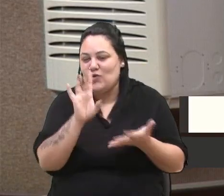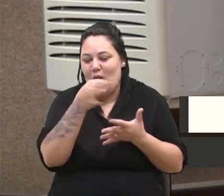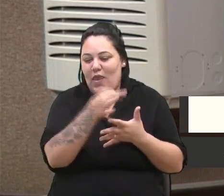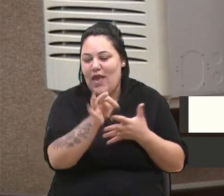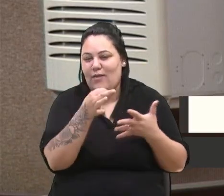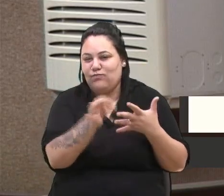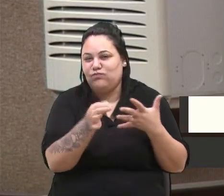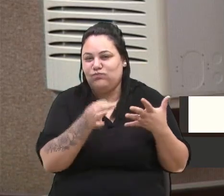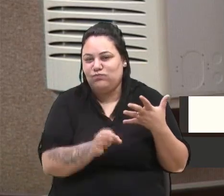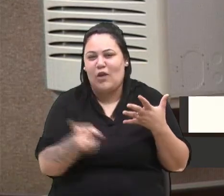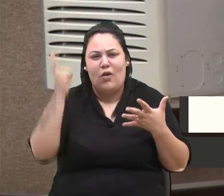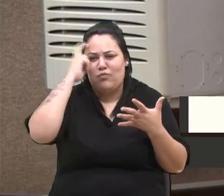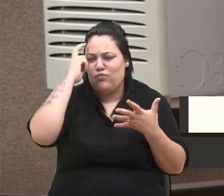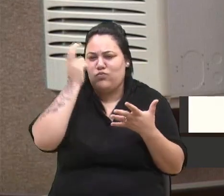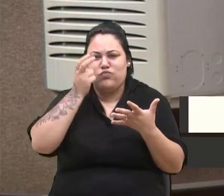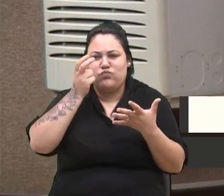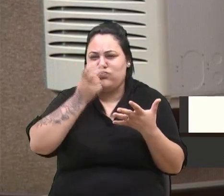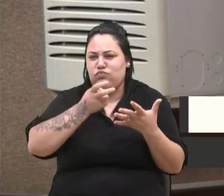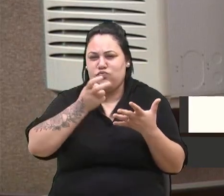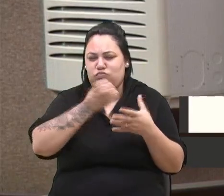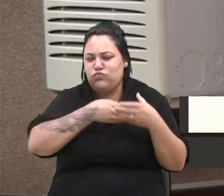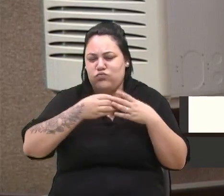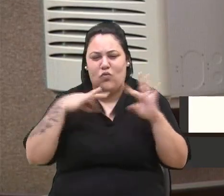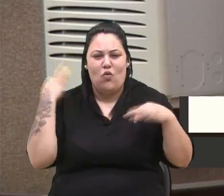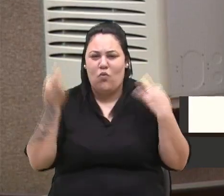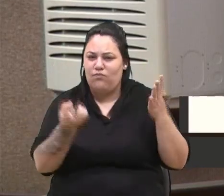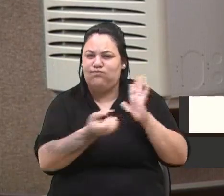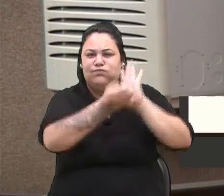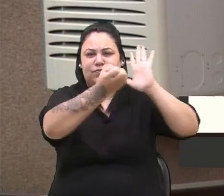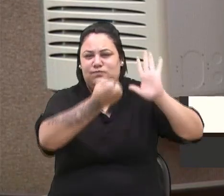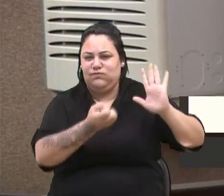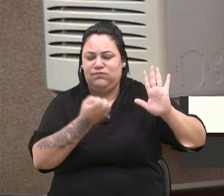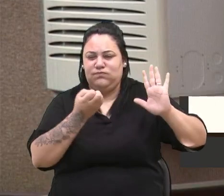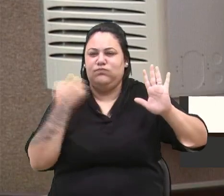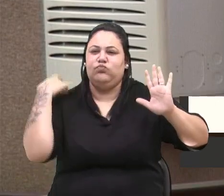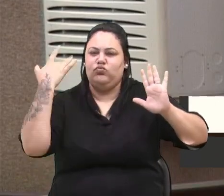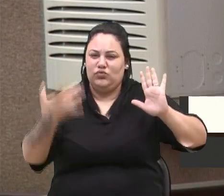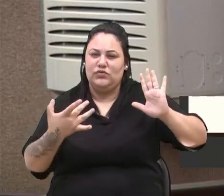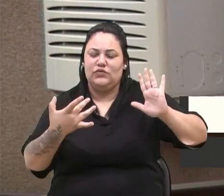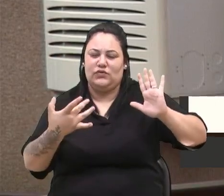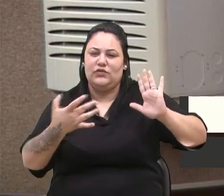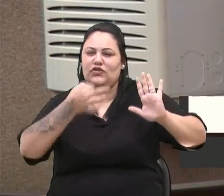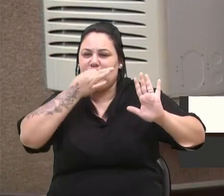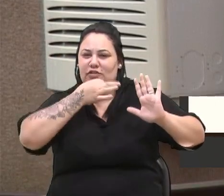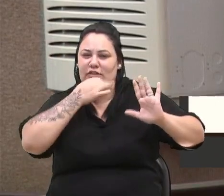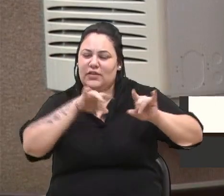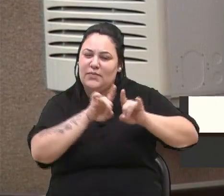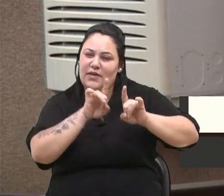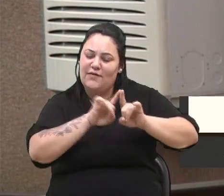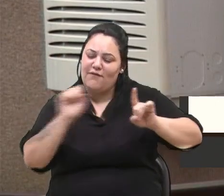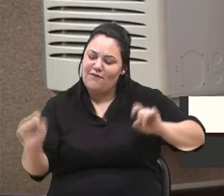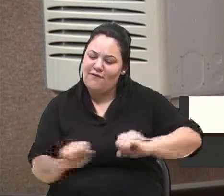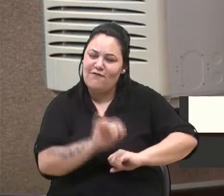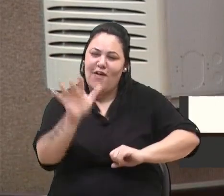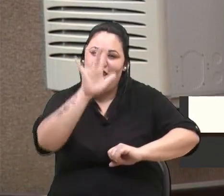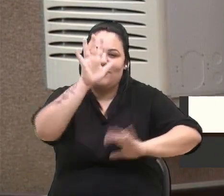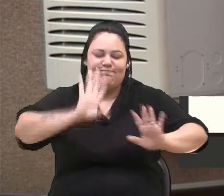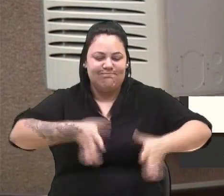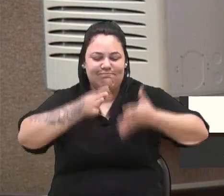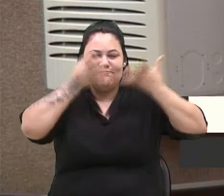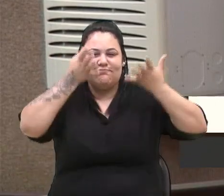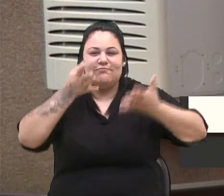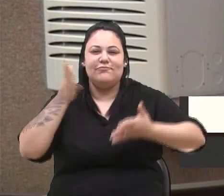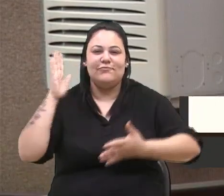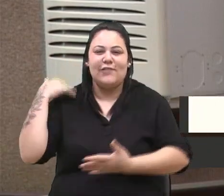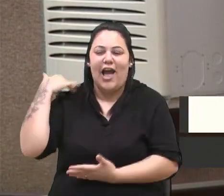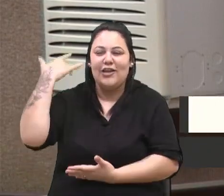viés cultural, viés turístico, viés histórico da cidade, né, contemplando e enaltecendo a história, né,